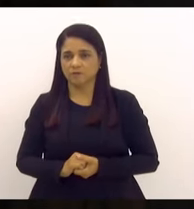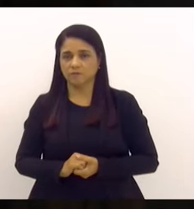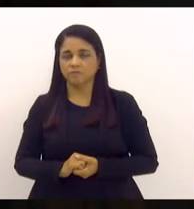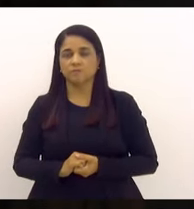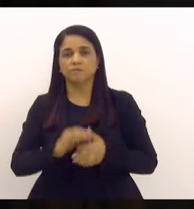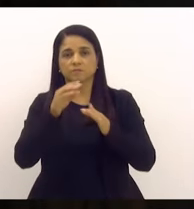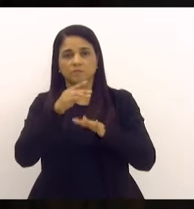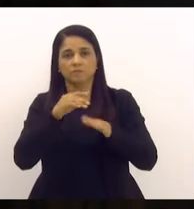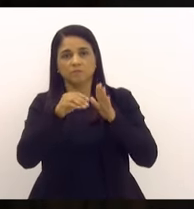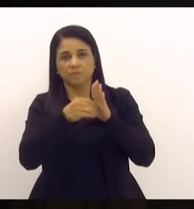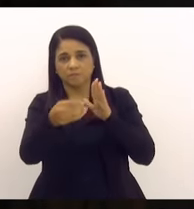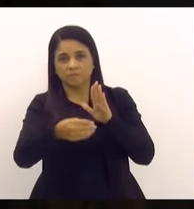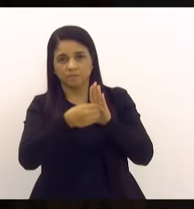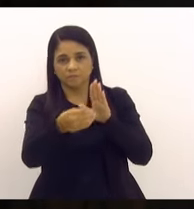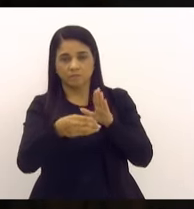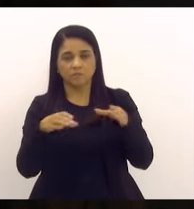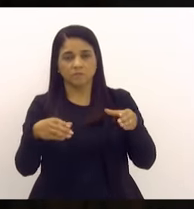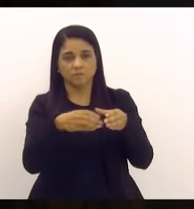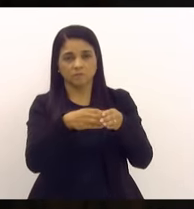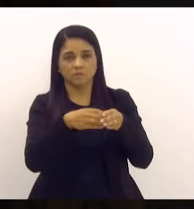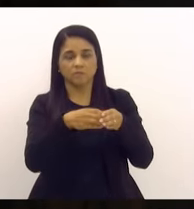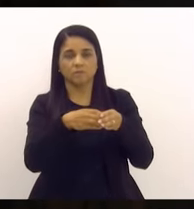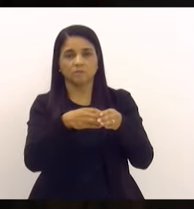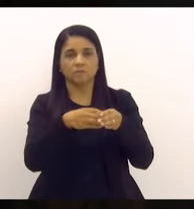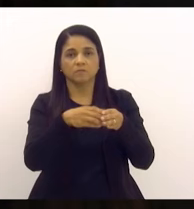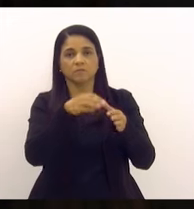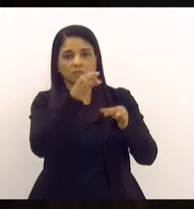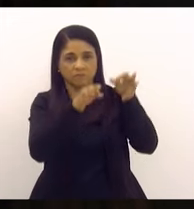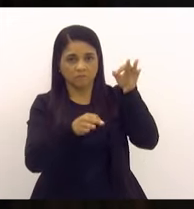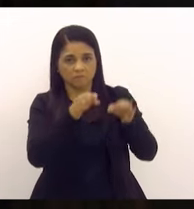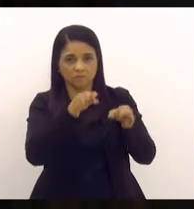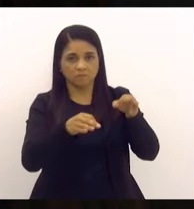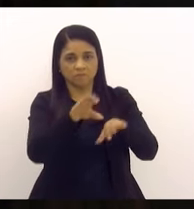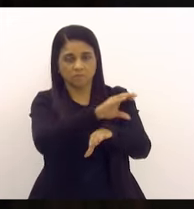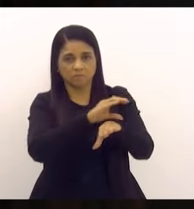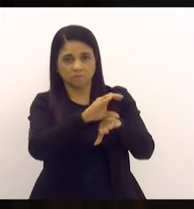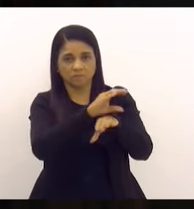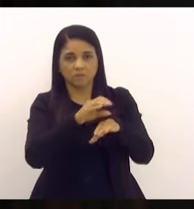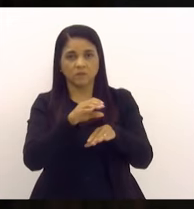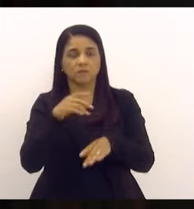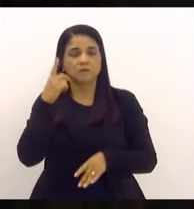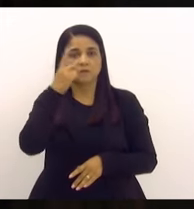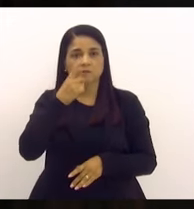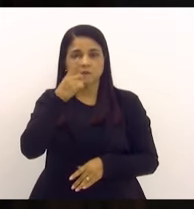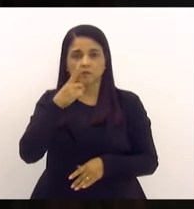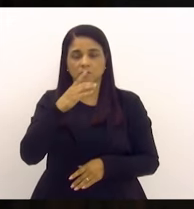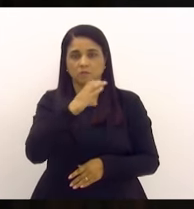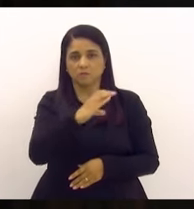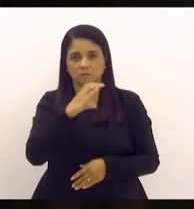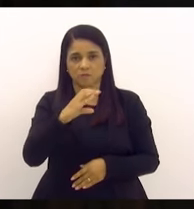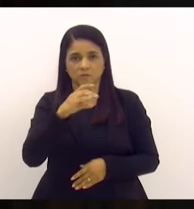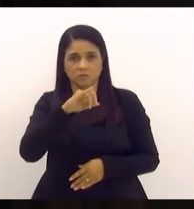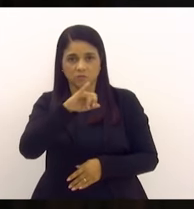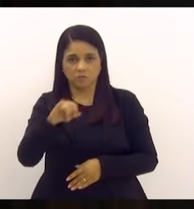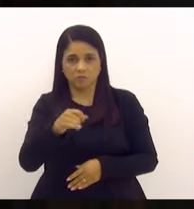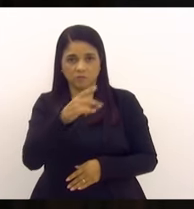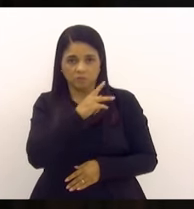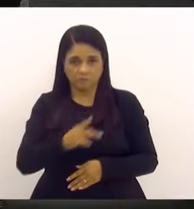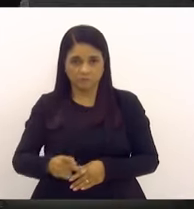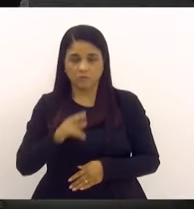Para emitir parecer pela Comissão de Constituição e Justiça, deputado presidente da CCJ, Rodrigo